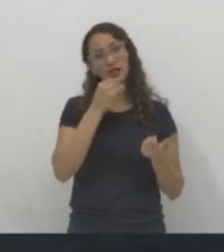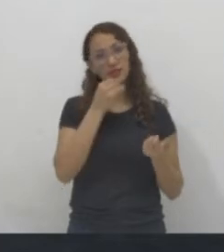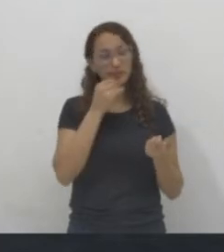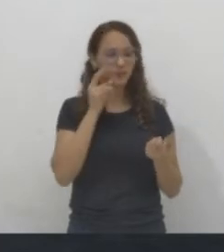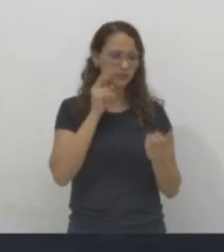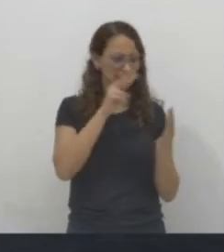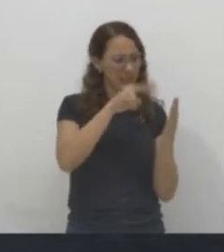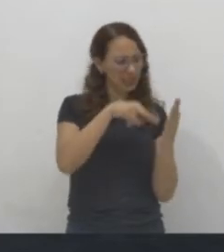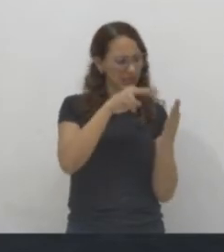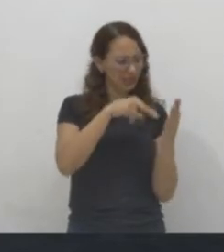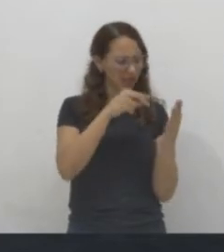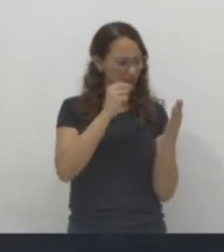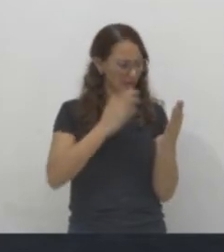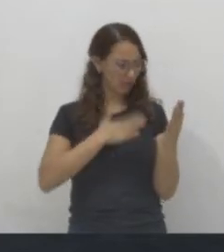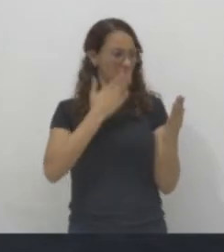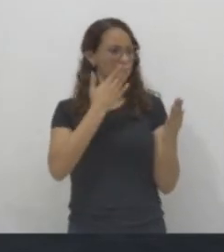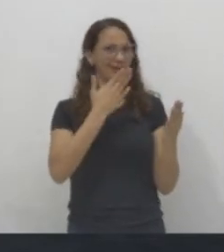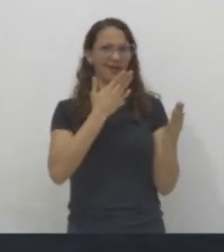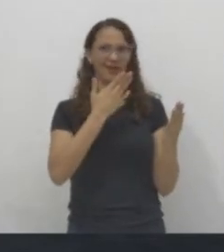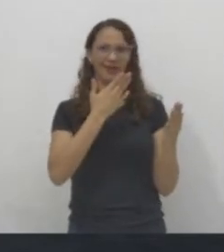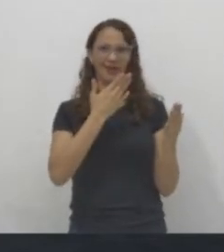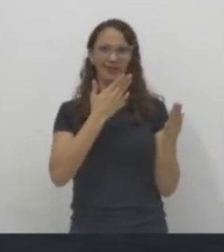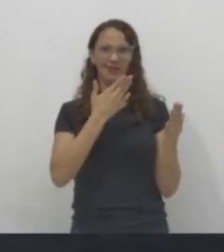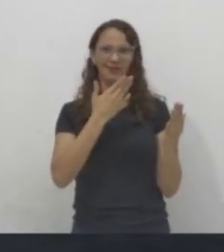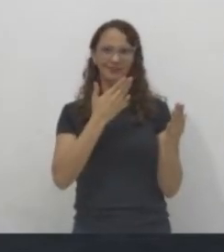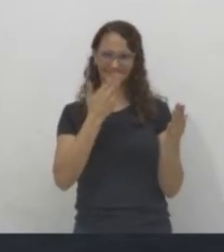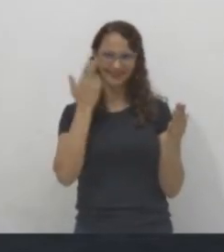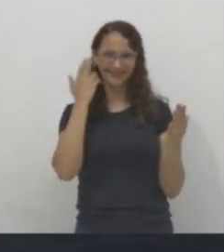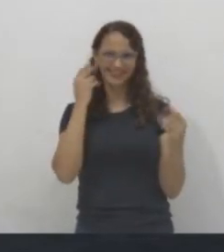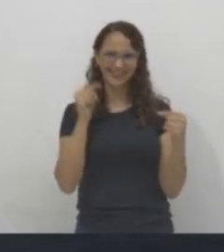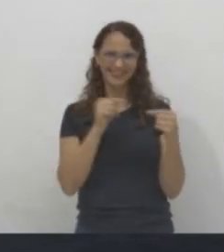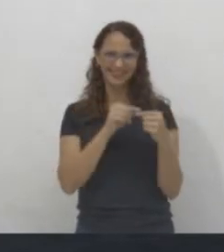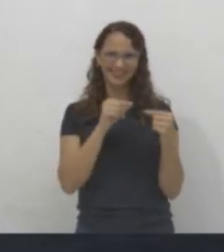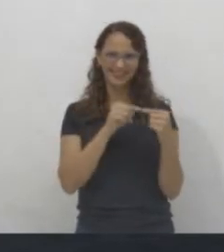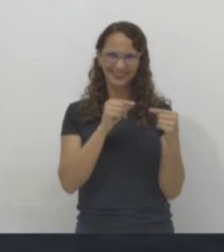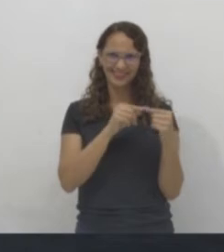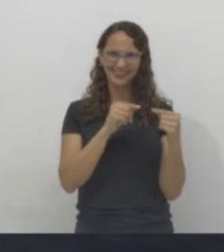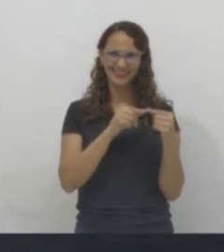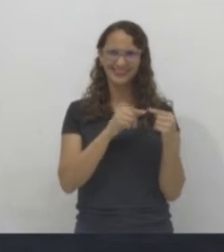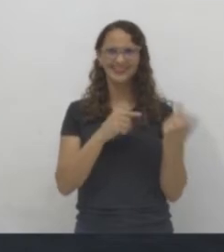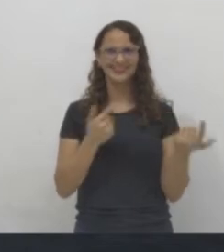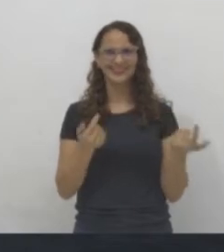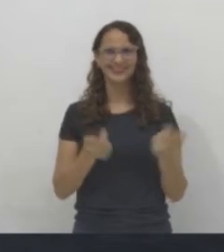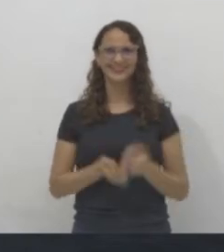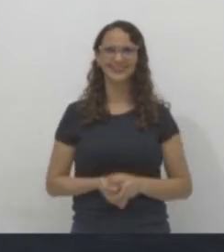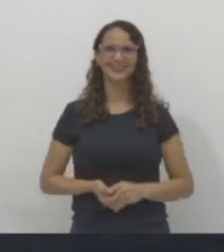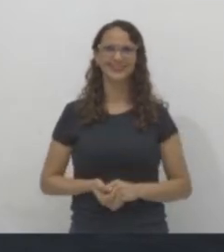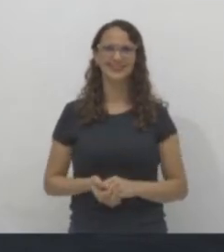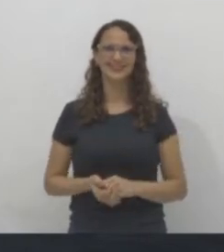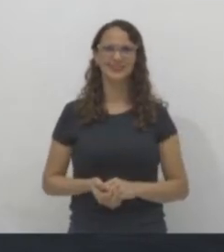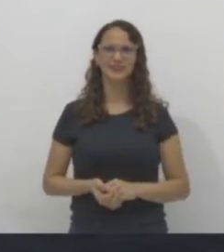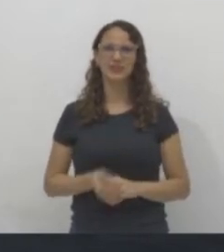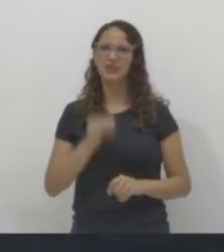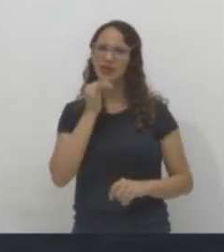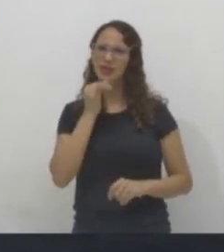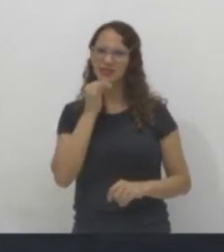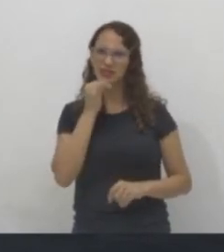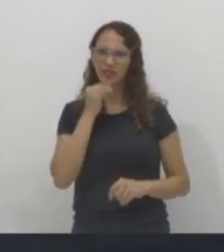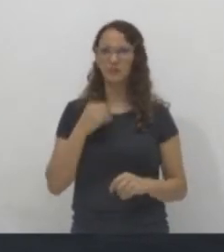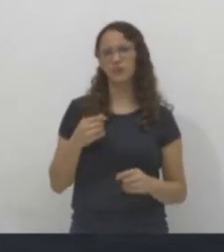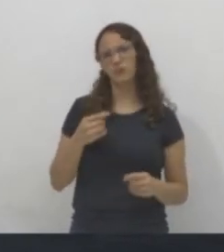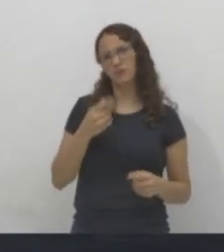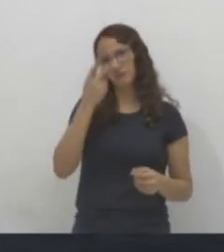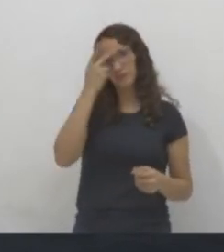surpreendente. Para entender nessa piada, o que aconteceu de surpreendente? O empregado